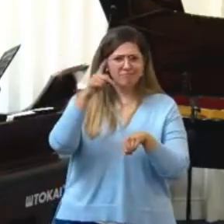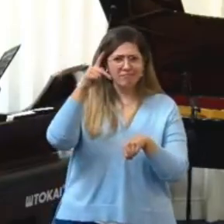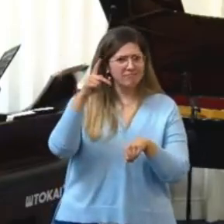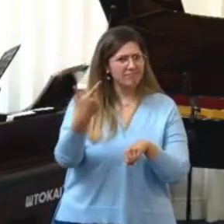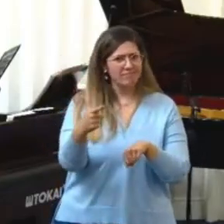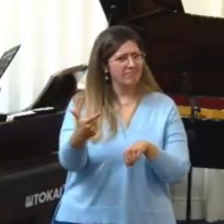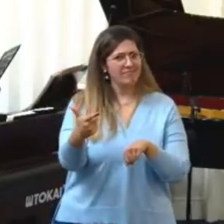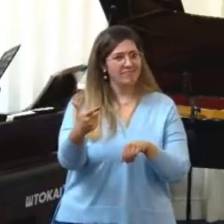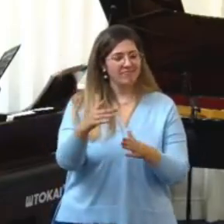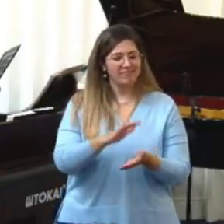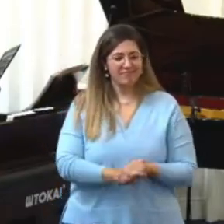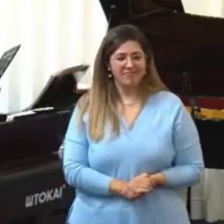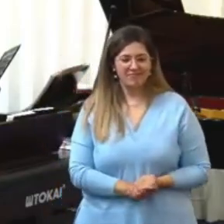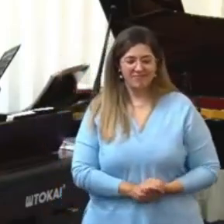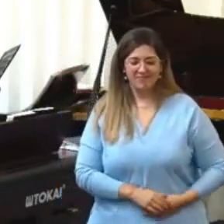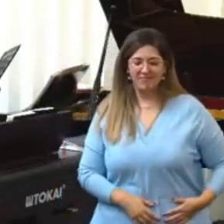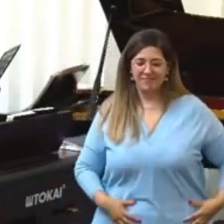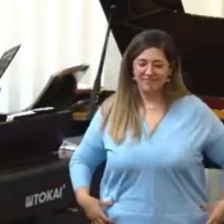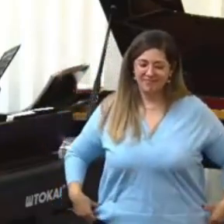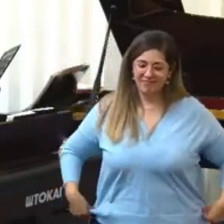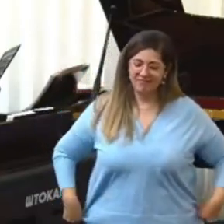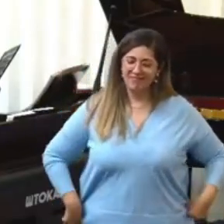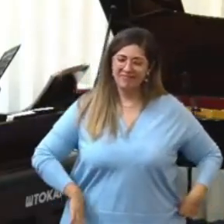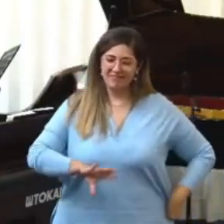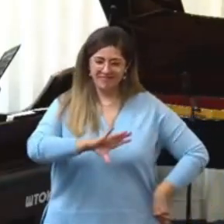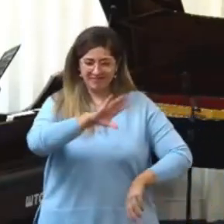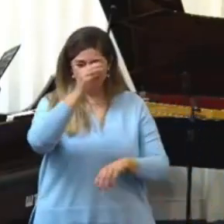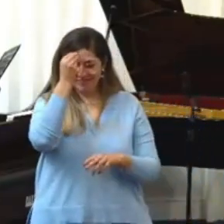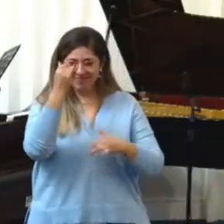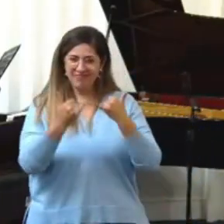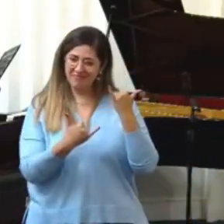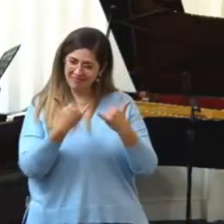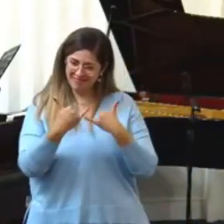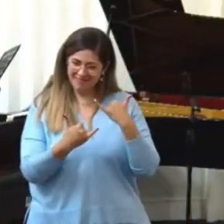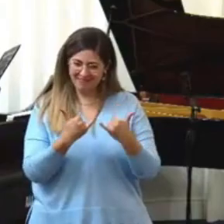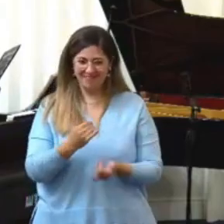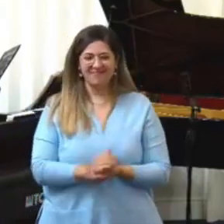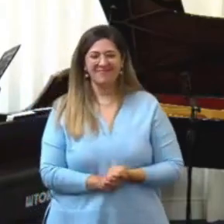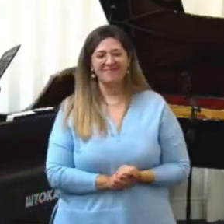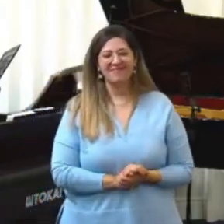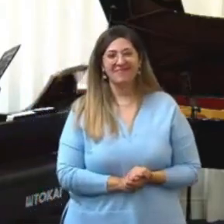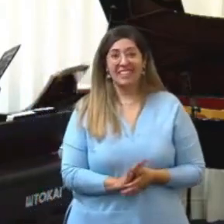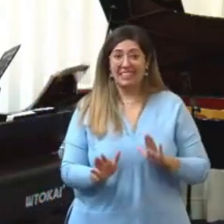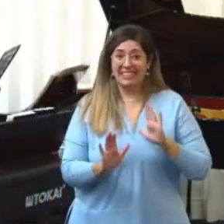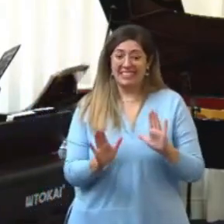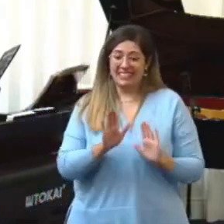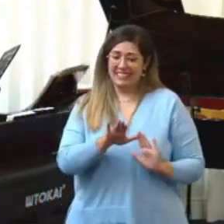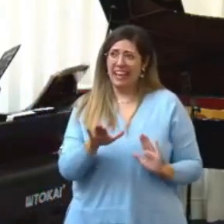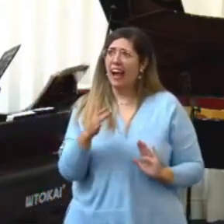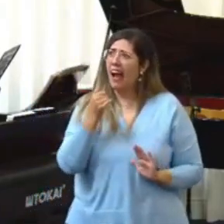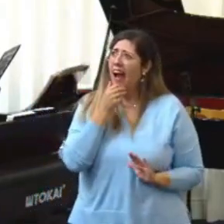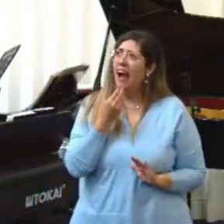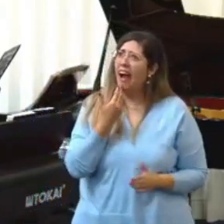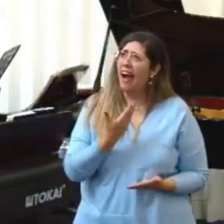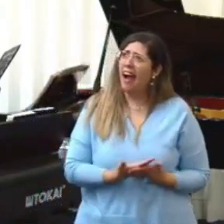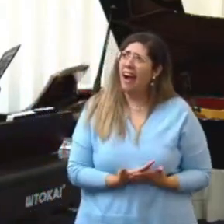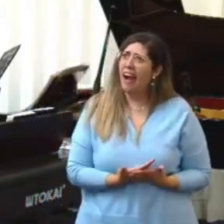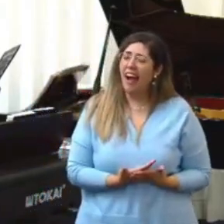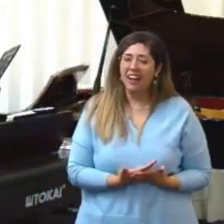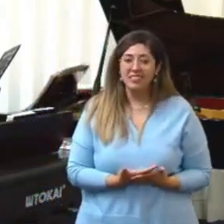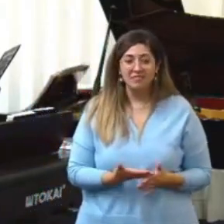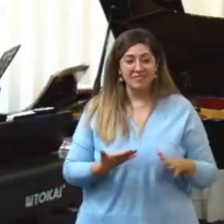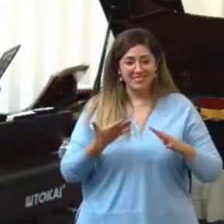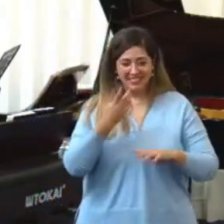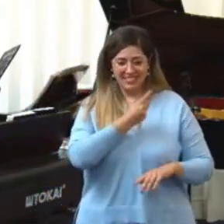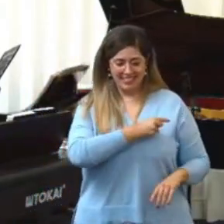quer continuar desconstruindo, embora essa possa ser uma manhã altamente decepcionante para você, mas os super-heróis também não